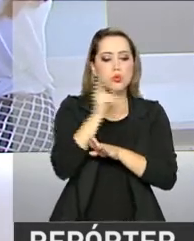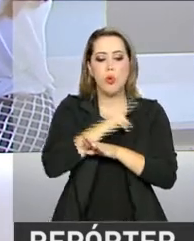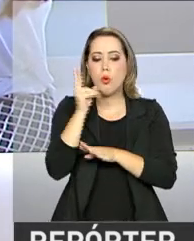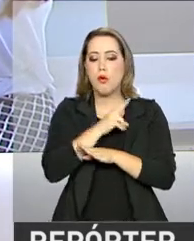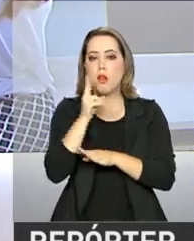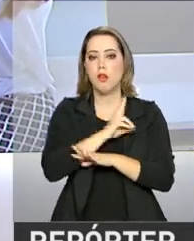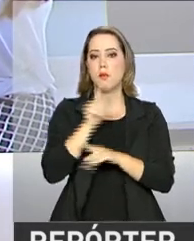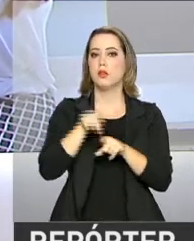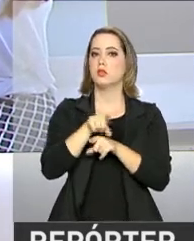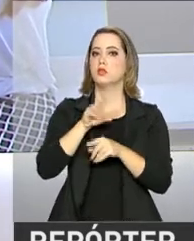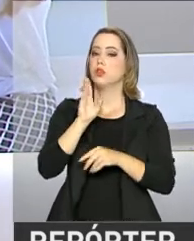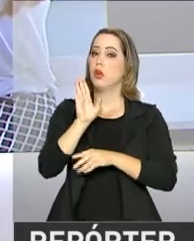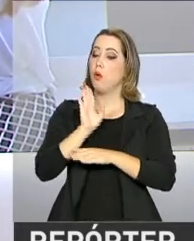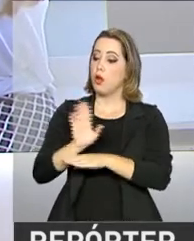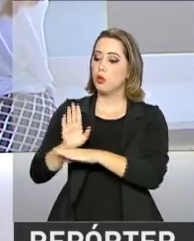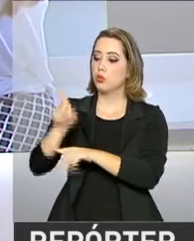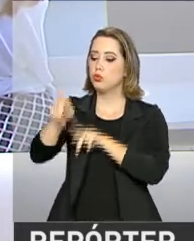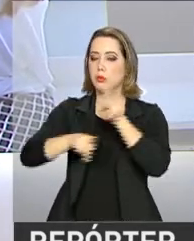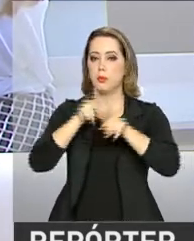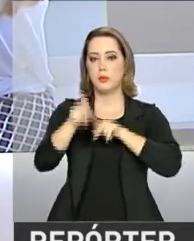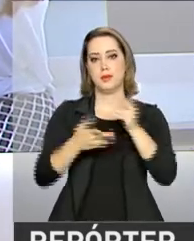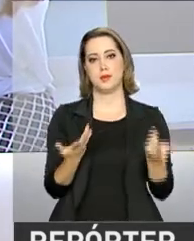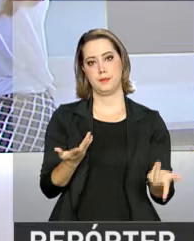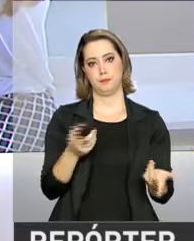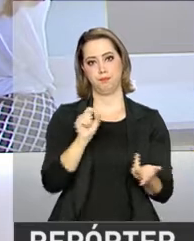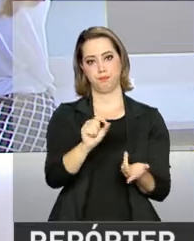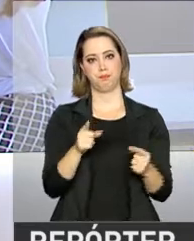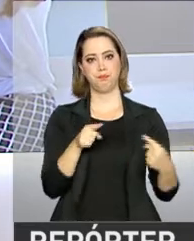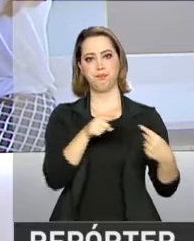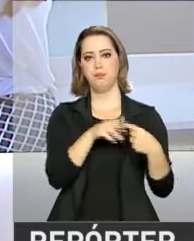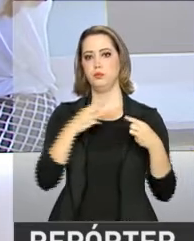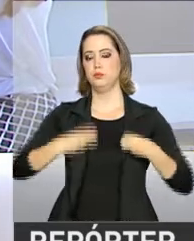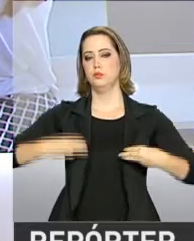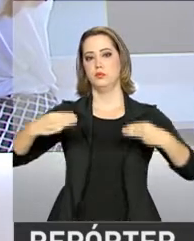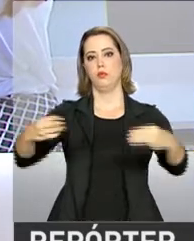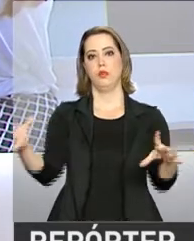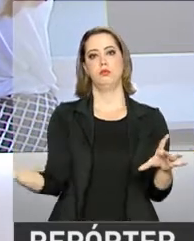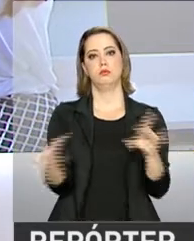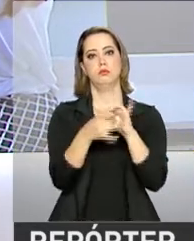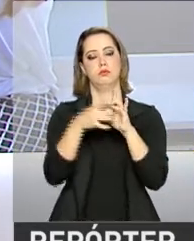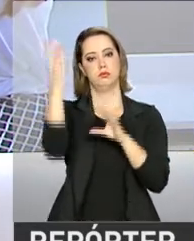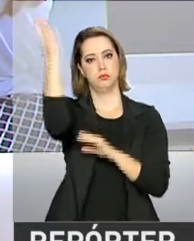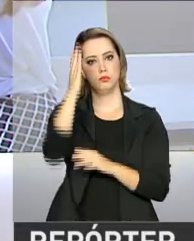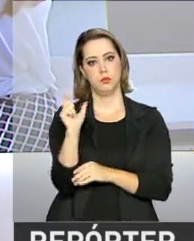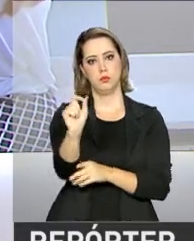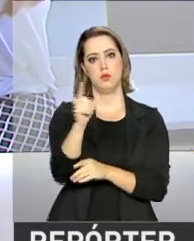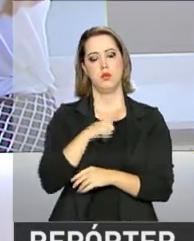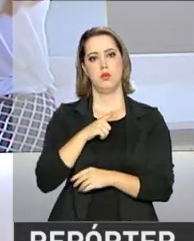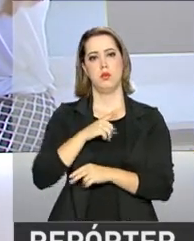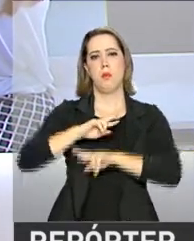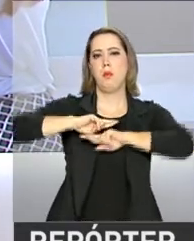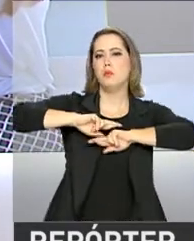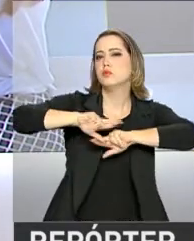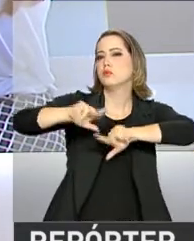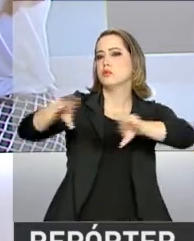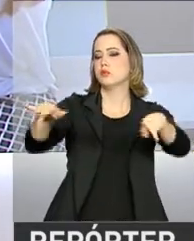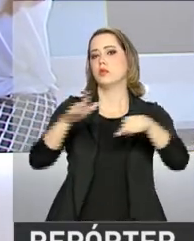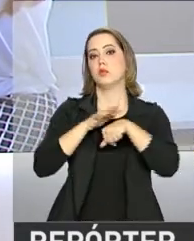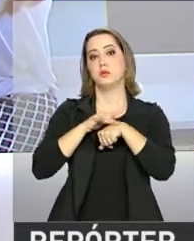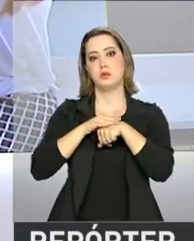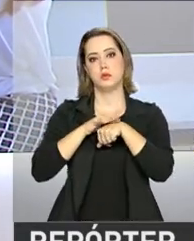socorro e assistência à população de acordo com o ministério da integração nacional surtos e epidemias de doenças